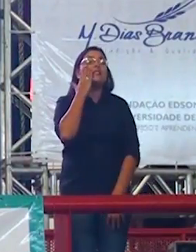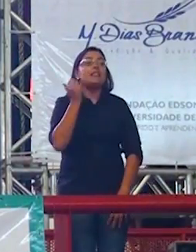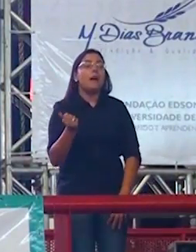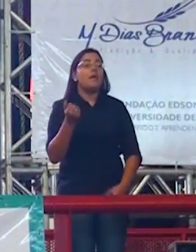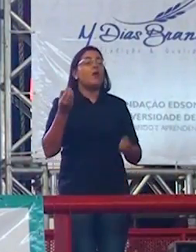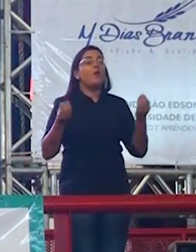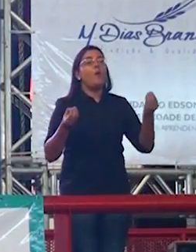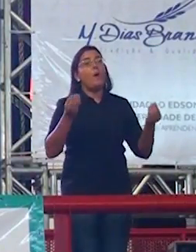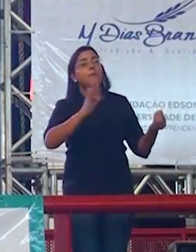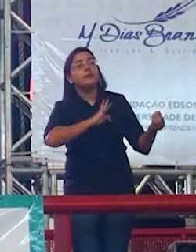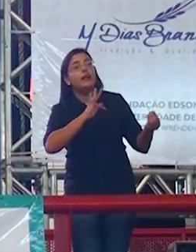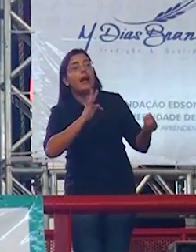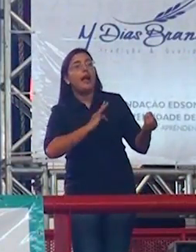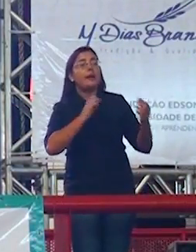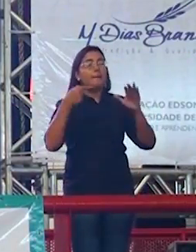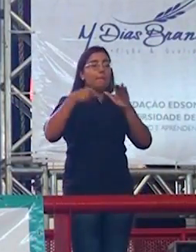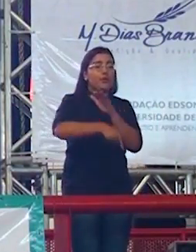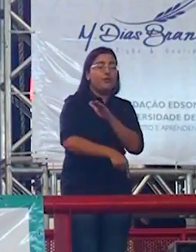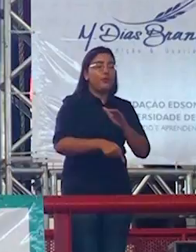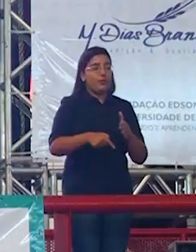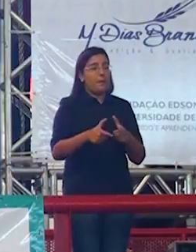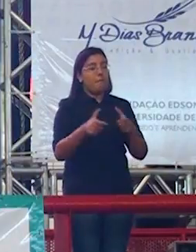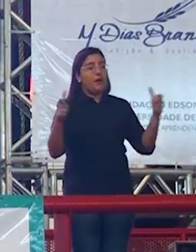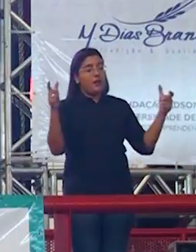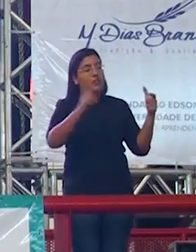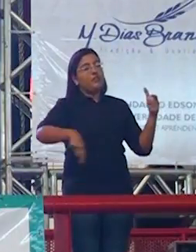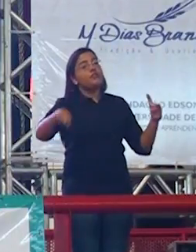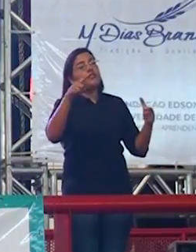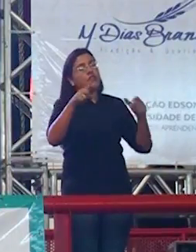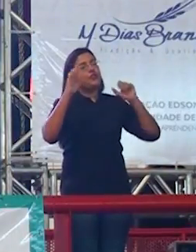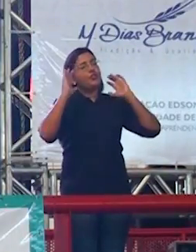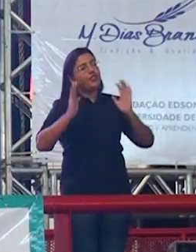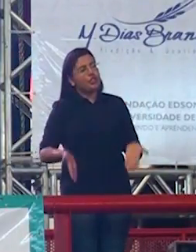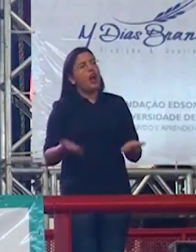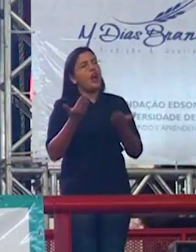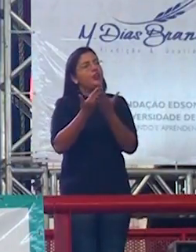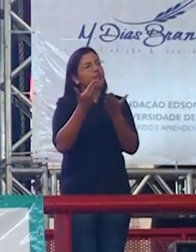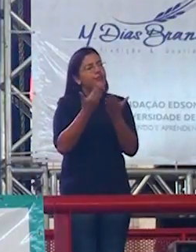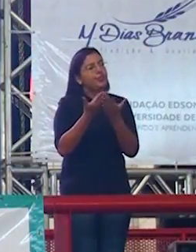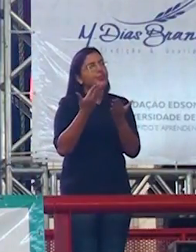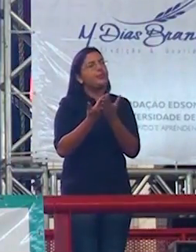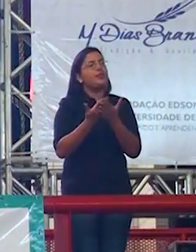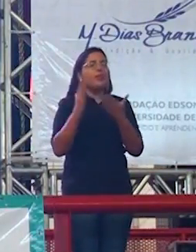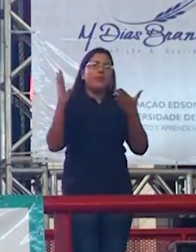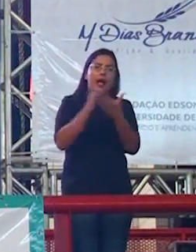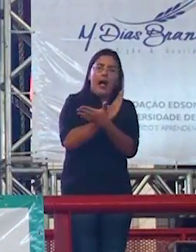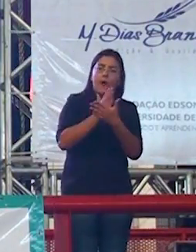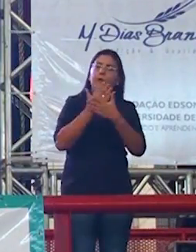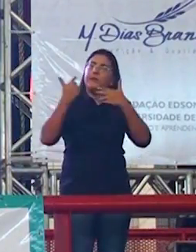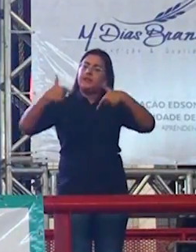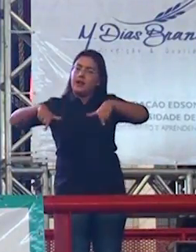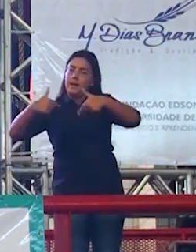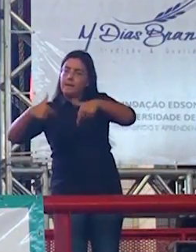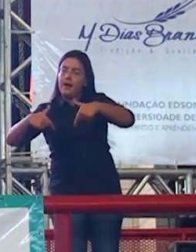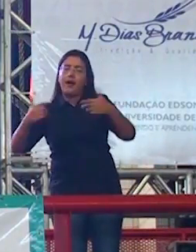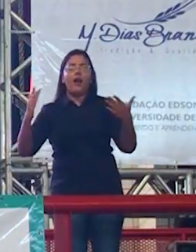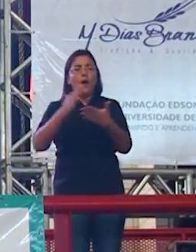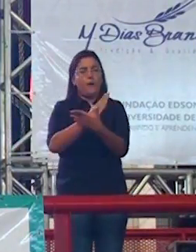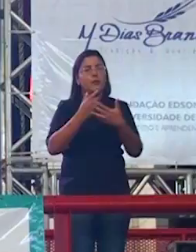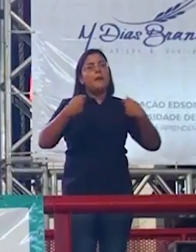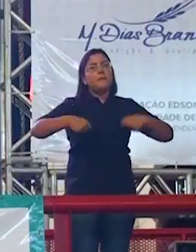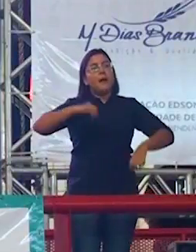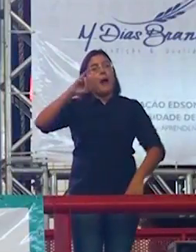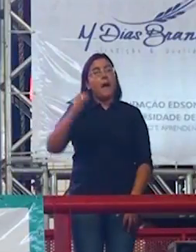estudar. Até porque uma boa parte de vocês aqui estudam, alguns trabalham e tem que